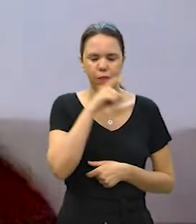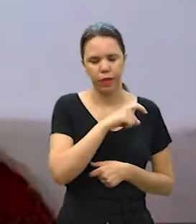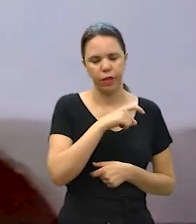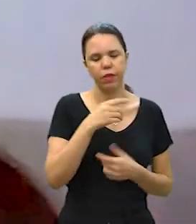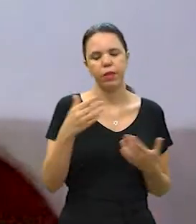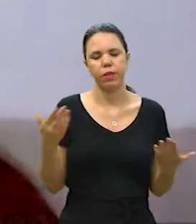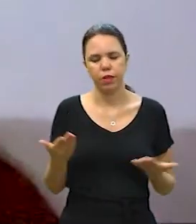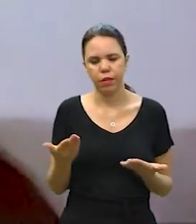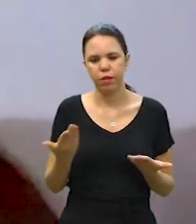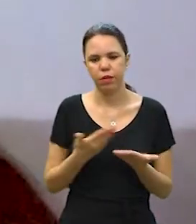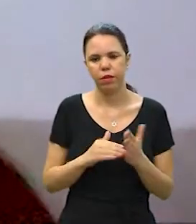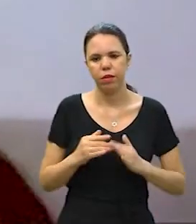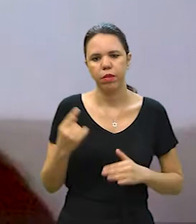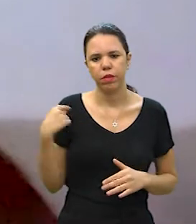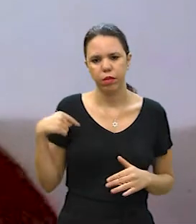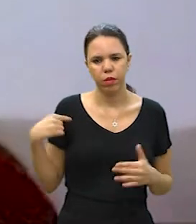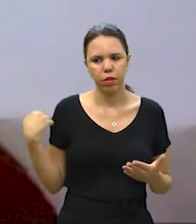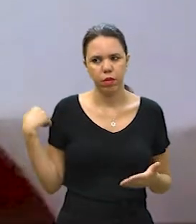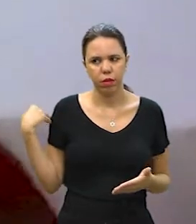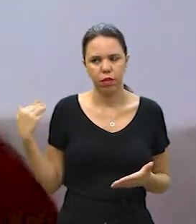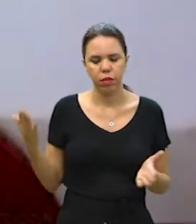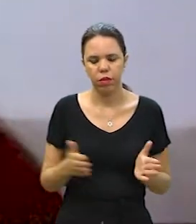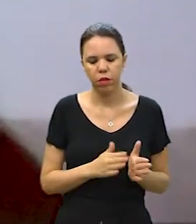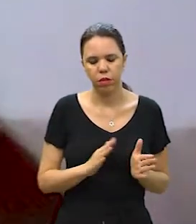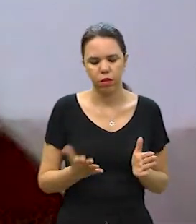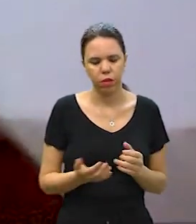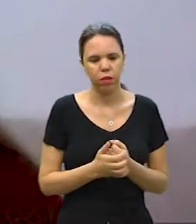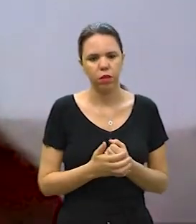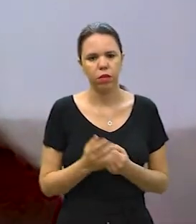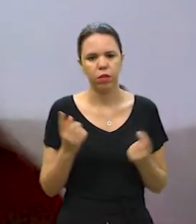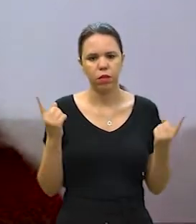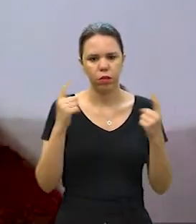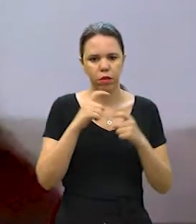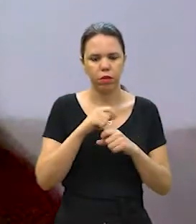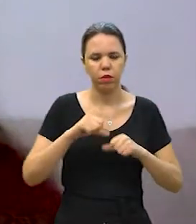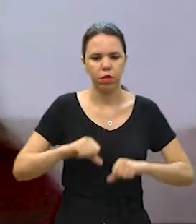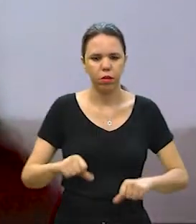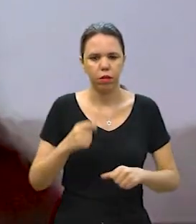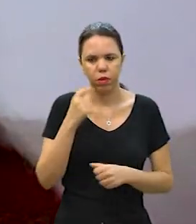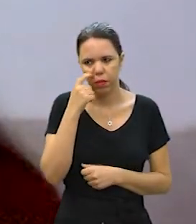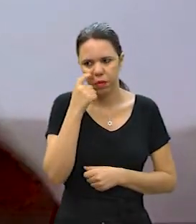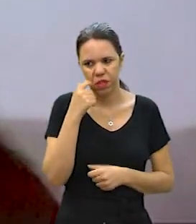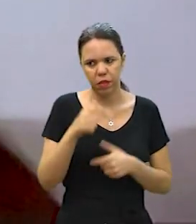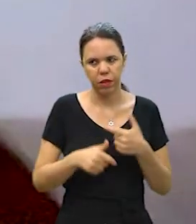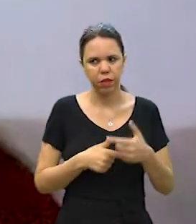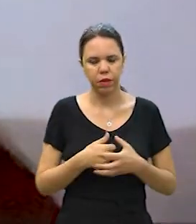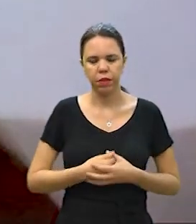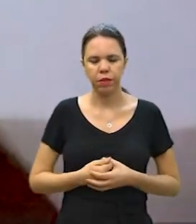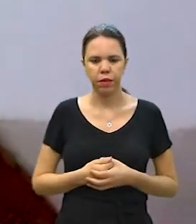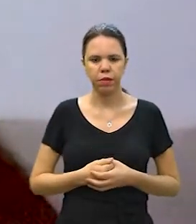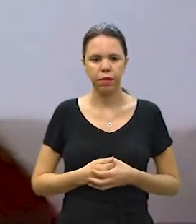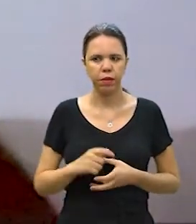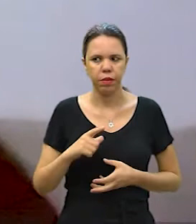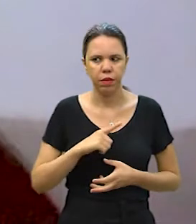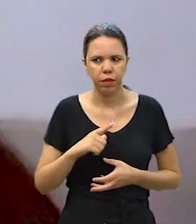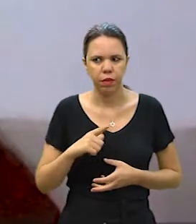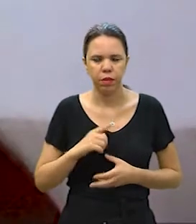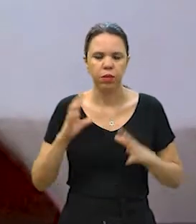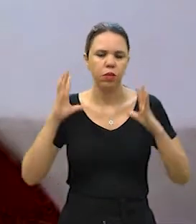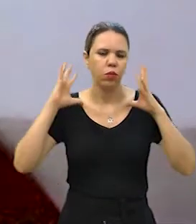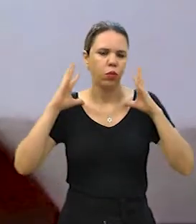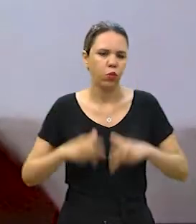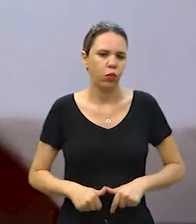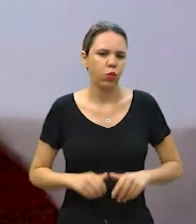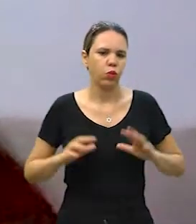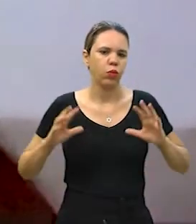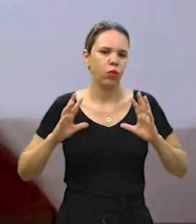difícil, né, numa escola, durante a pandemia ficou, né, bem maior esse trabalho, porque você tem que higienizar